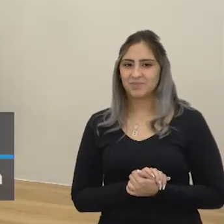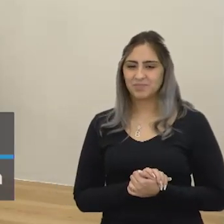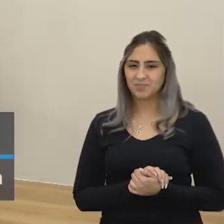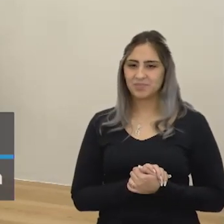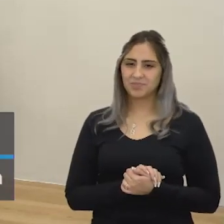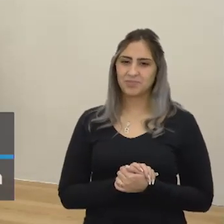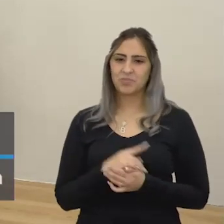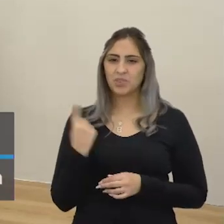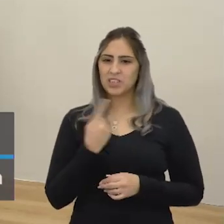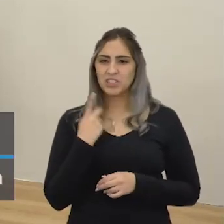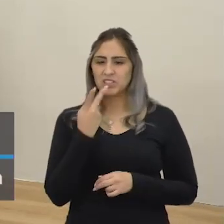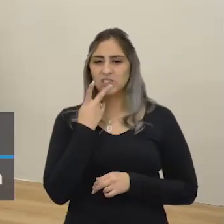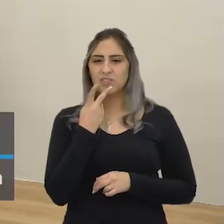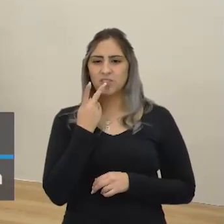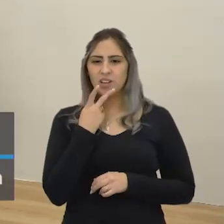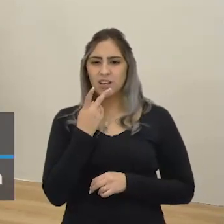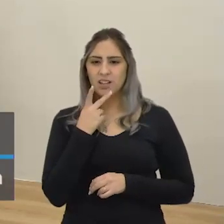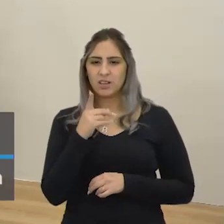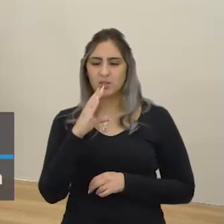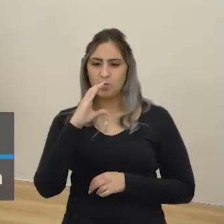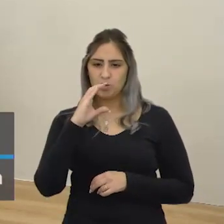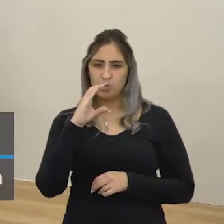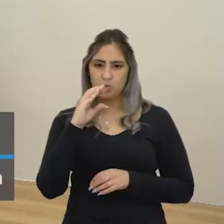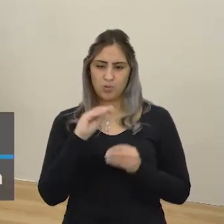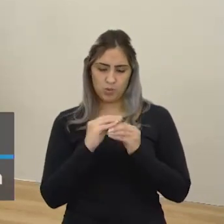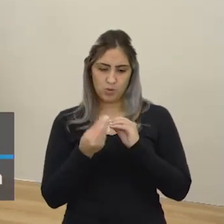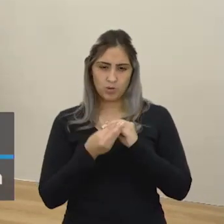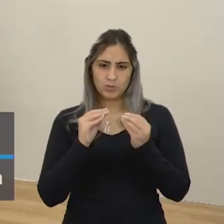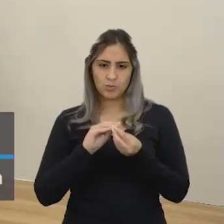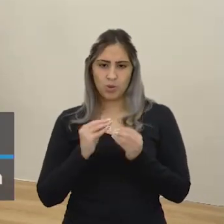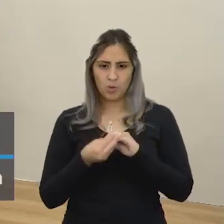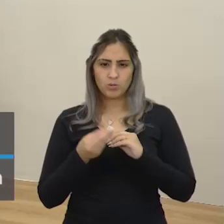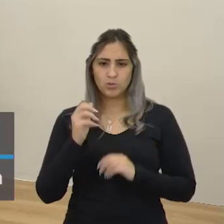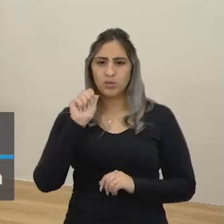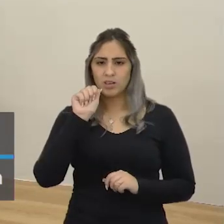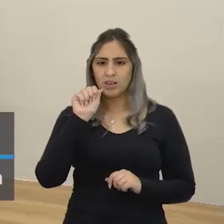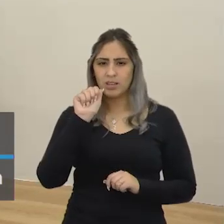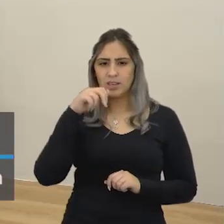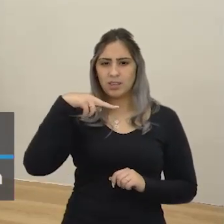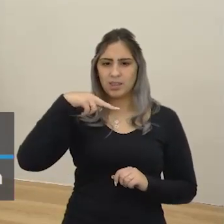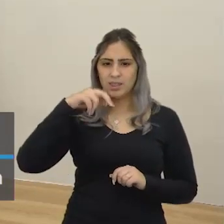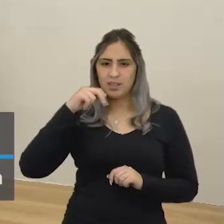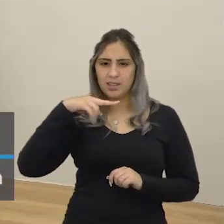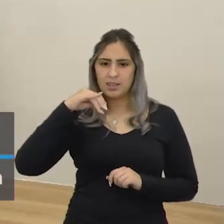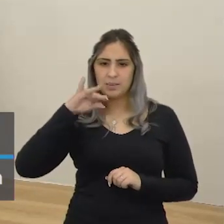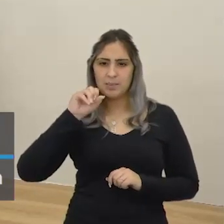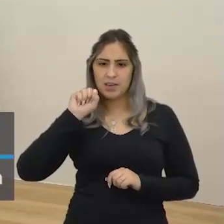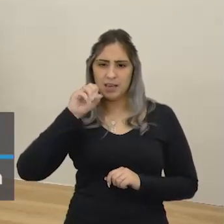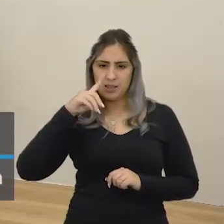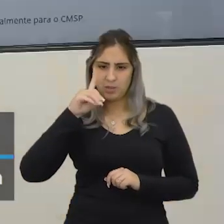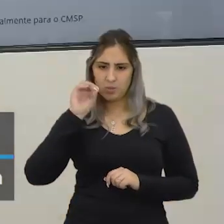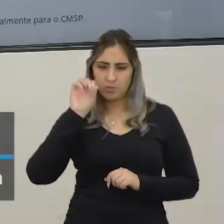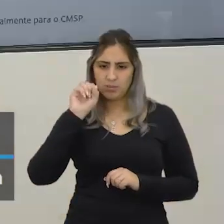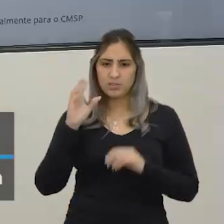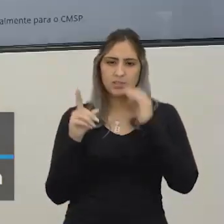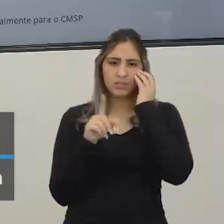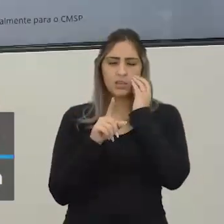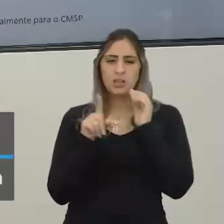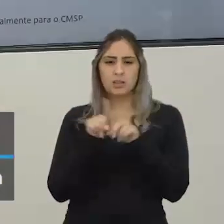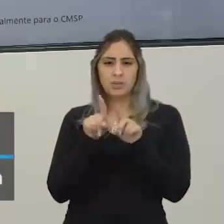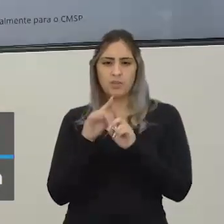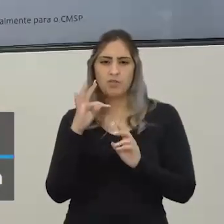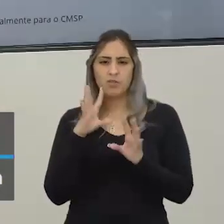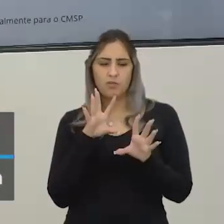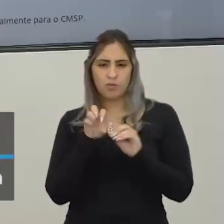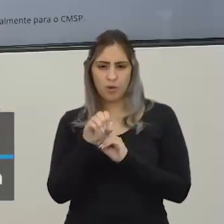fala justamente nessa questão dos compostos inanimados, né, seriam mais na questão dos compostos inorgânicos, né? Então, aí formariam